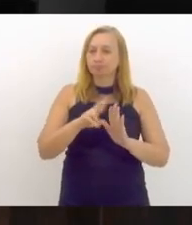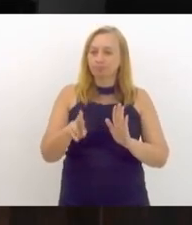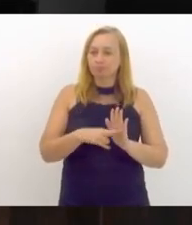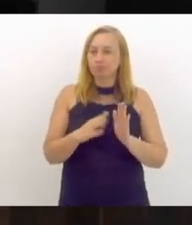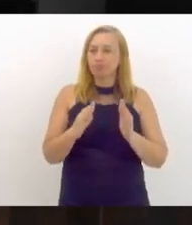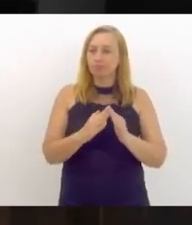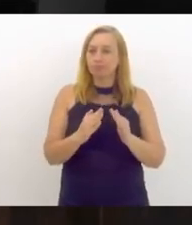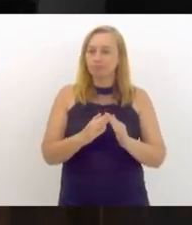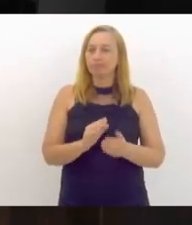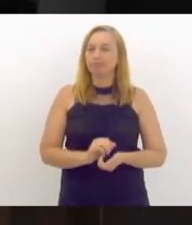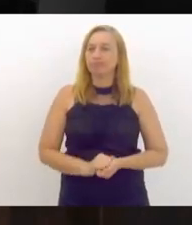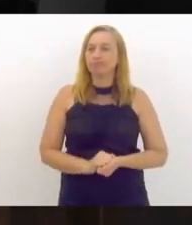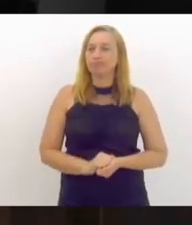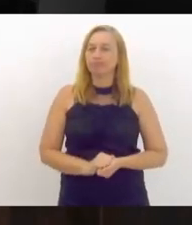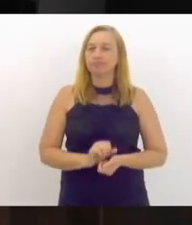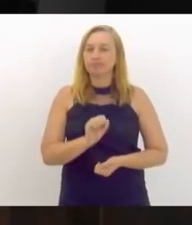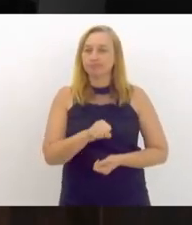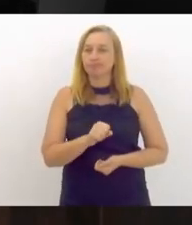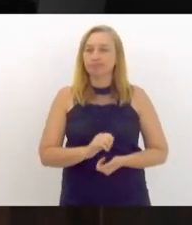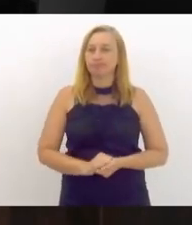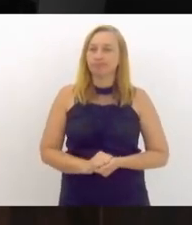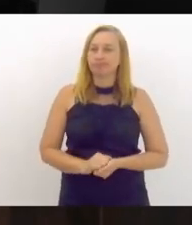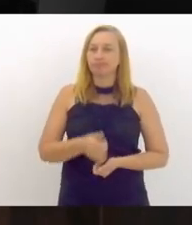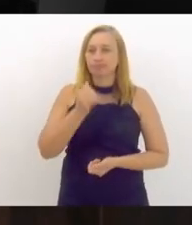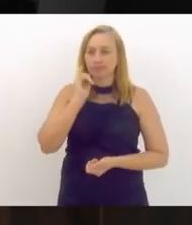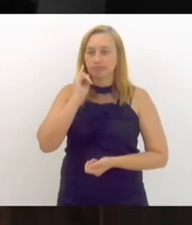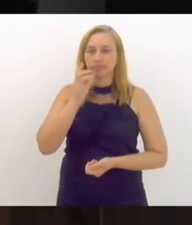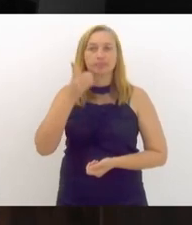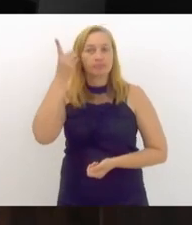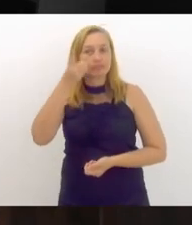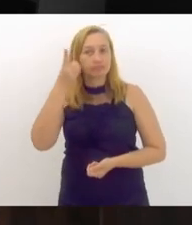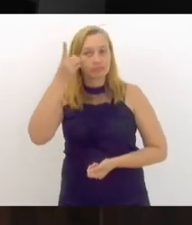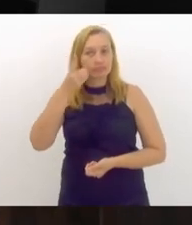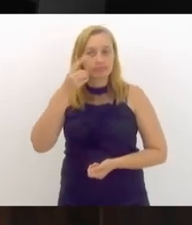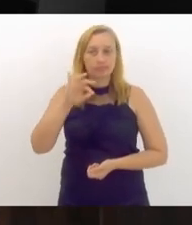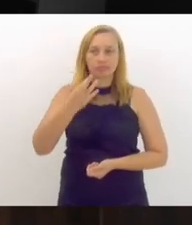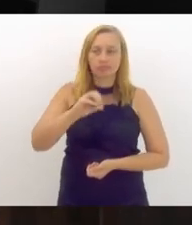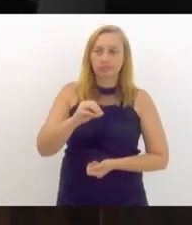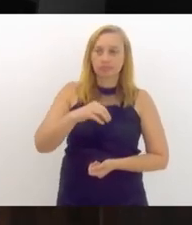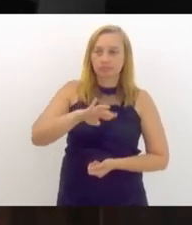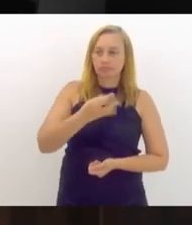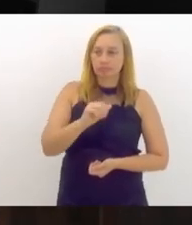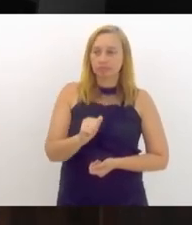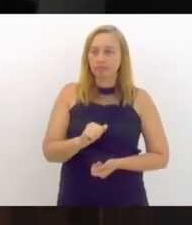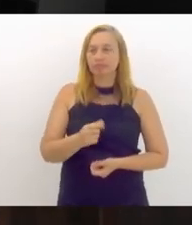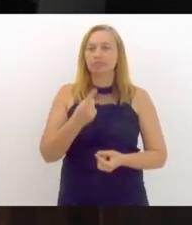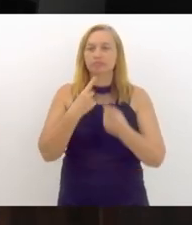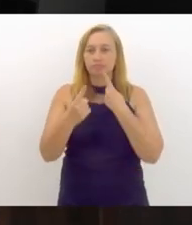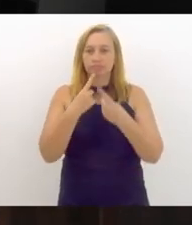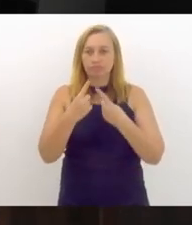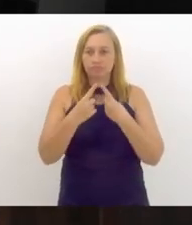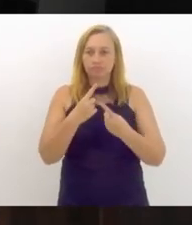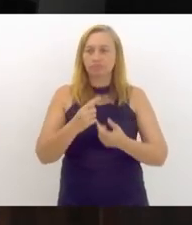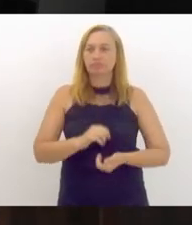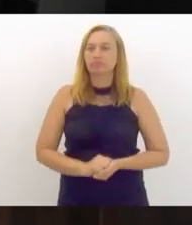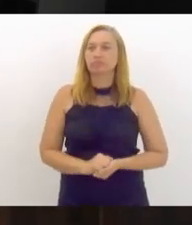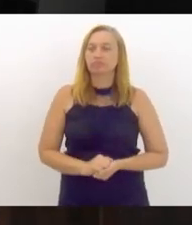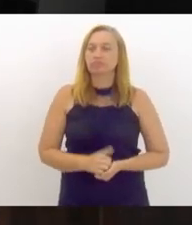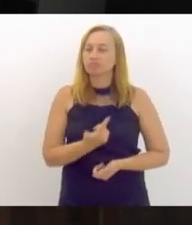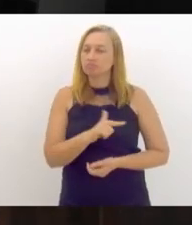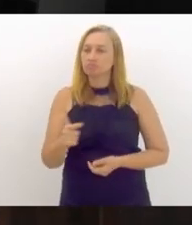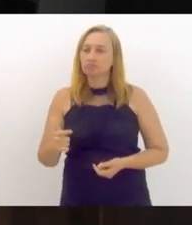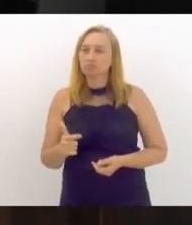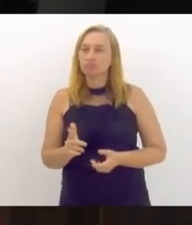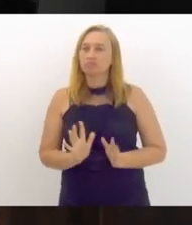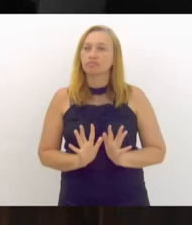Internas e Proposições Externas, favorável. Relator, deputado Chico Machado. Em discussão. Não